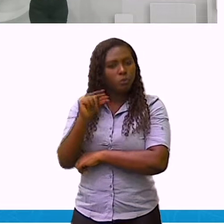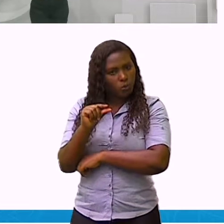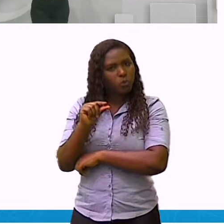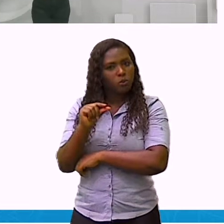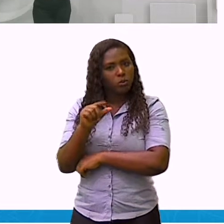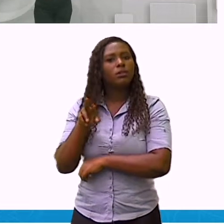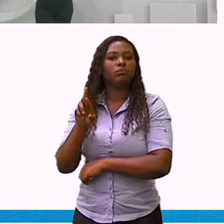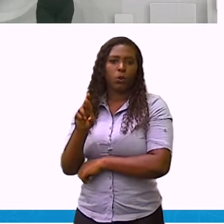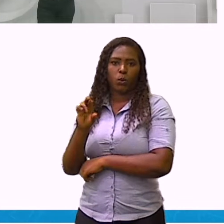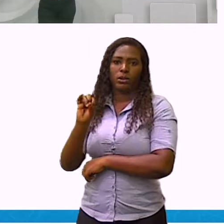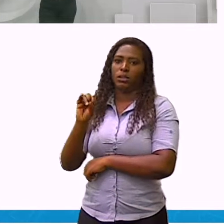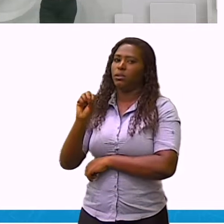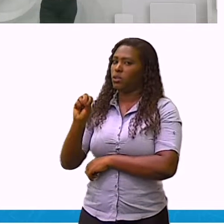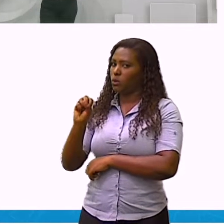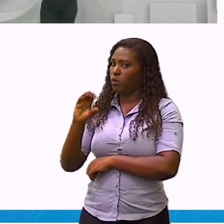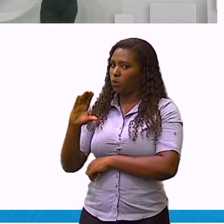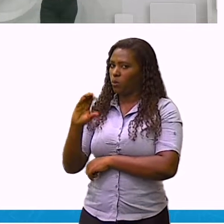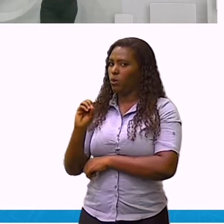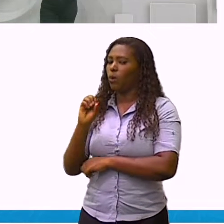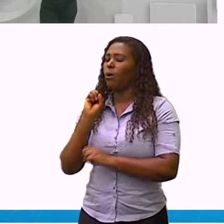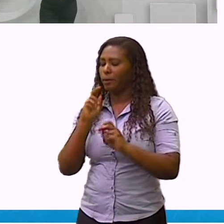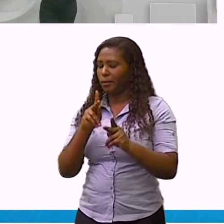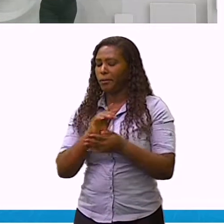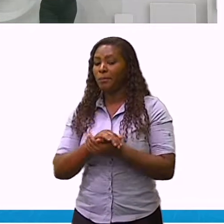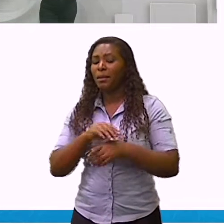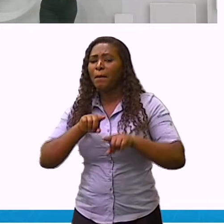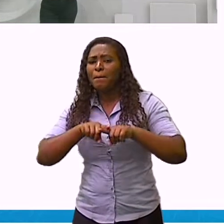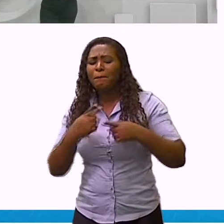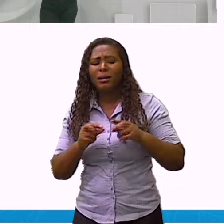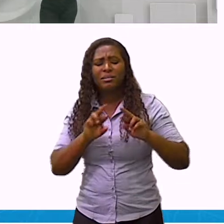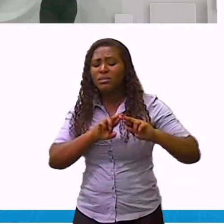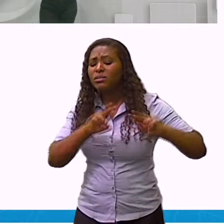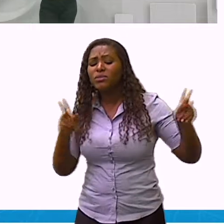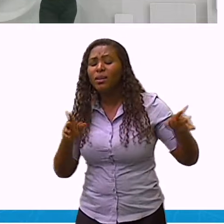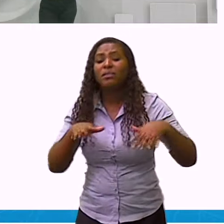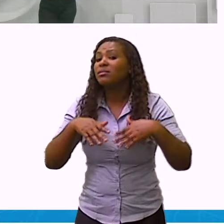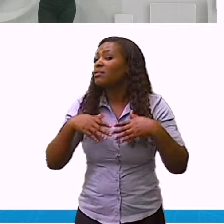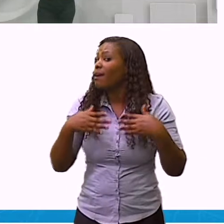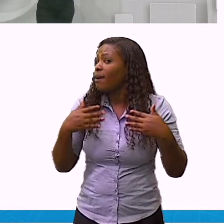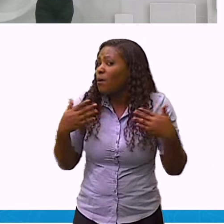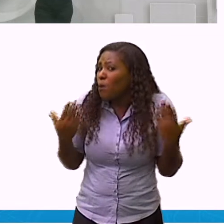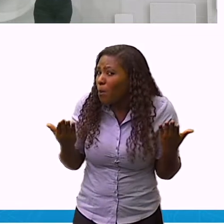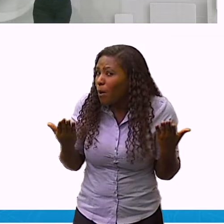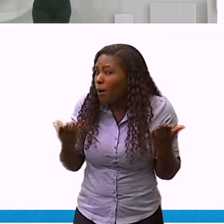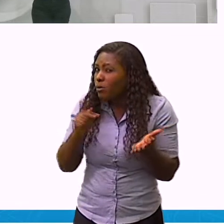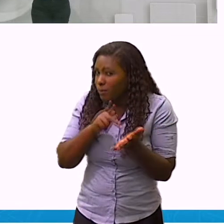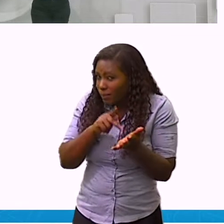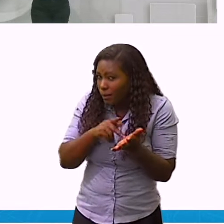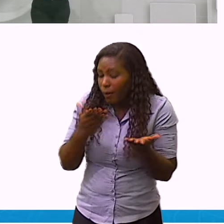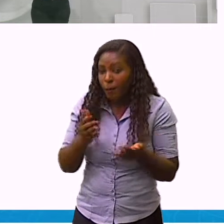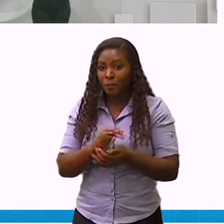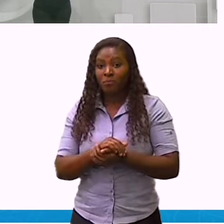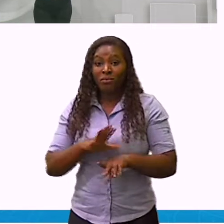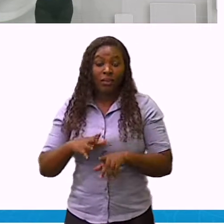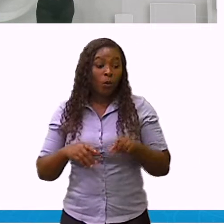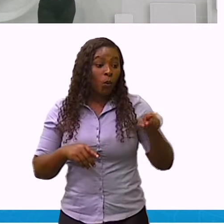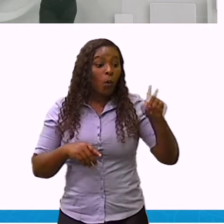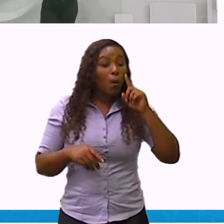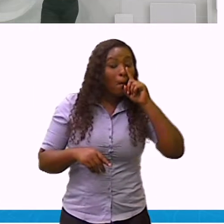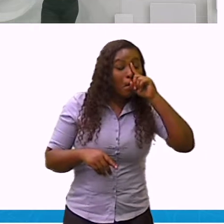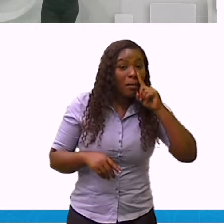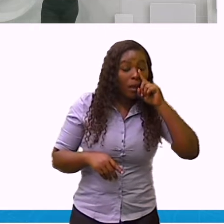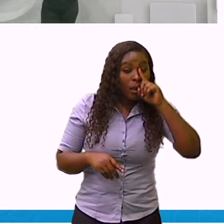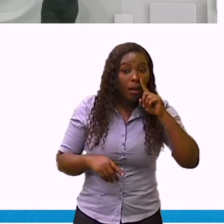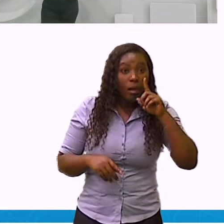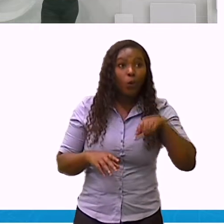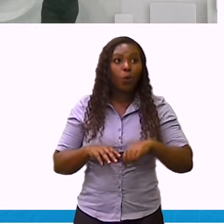diferença entre essas duas palavras? Nem sempre o perigo significa risco. Um